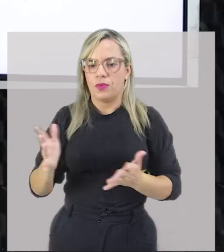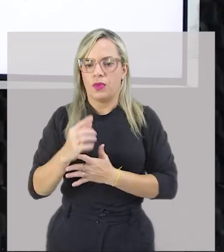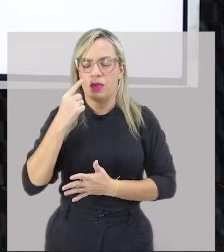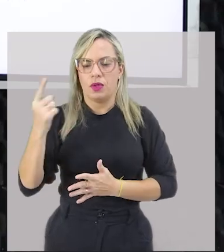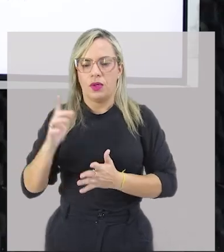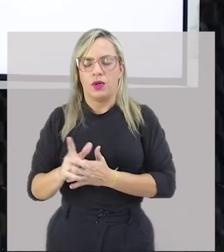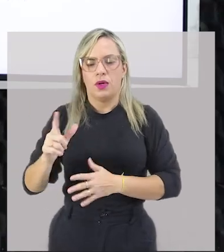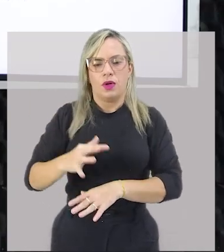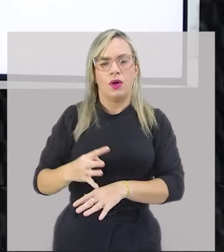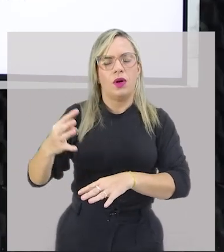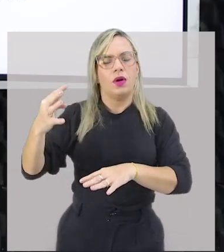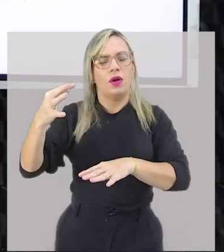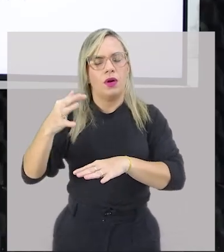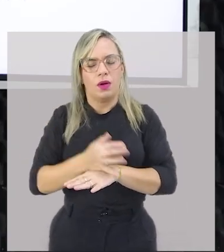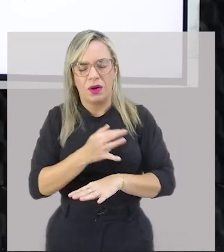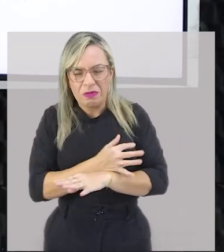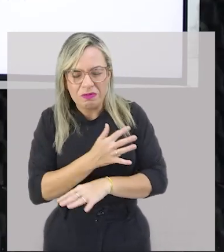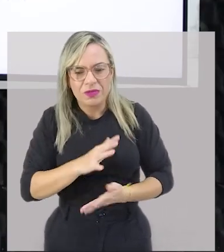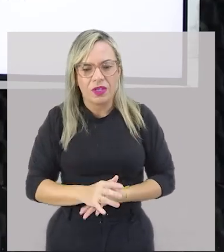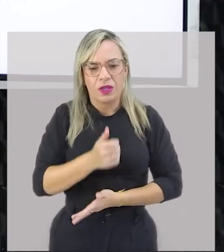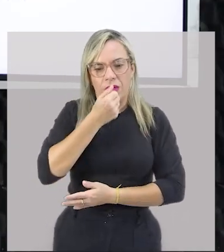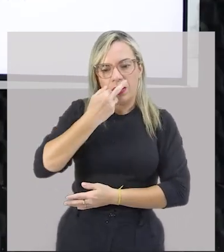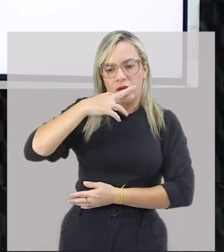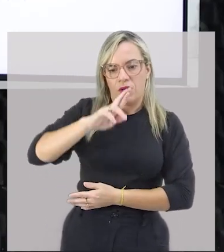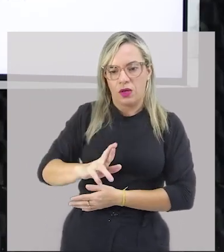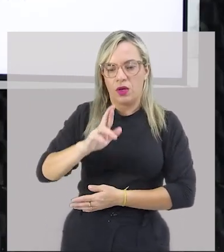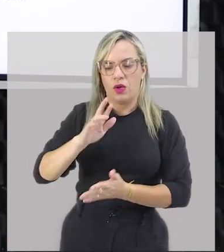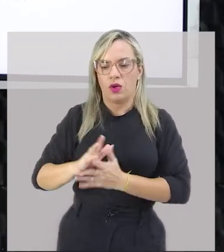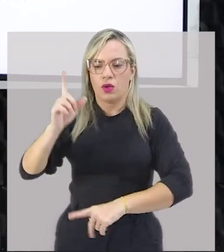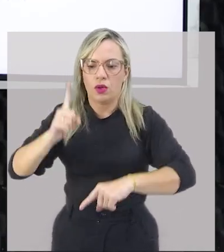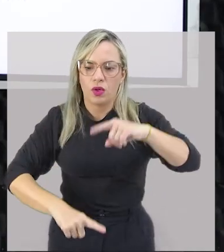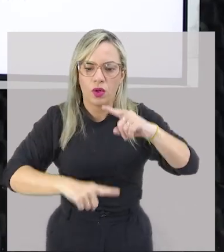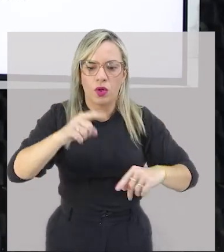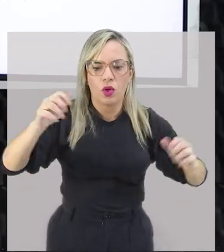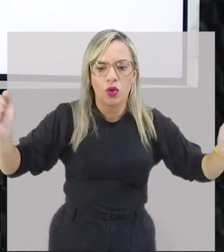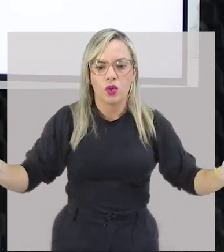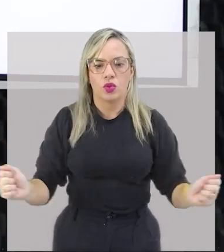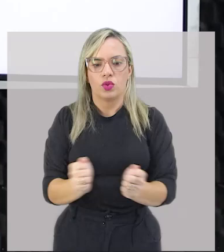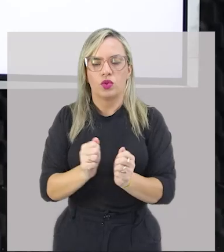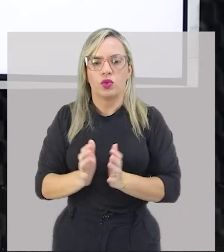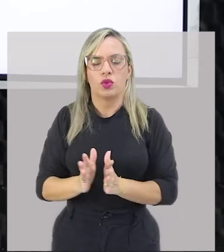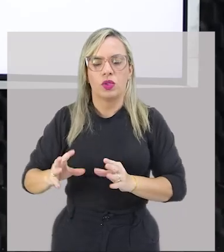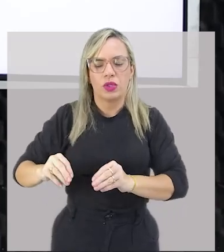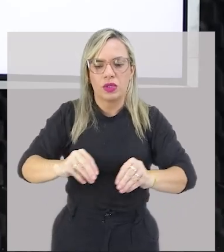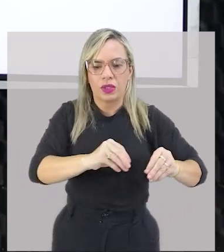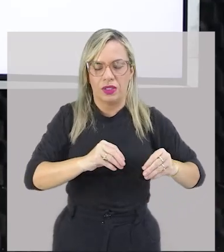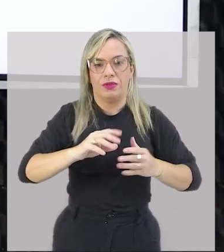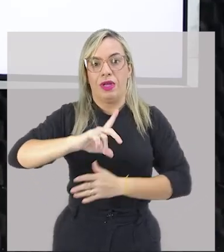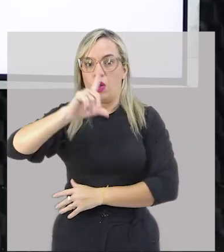minimizarmos a resistência do ar, os corpos chegariam juntos à superfície.